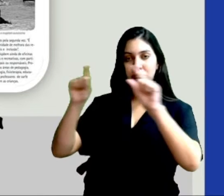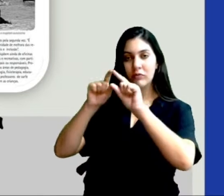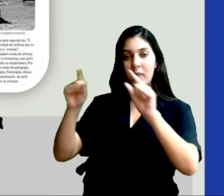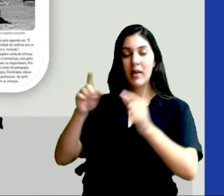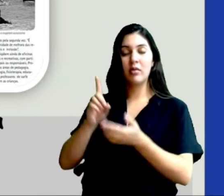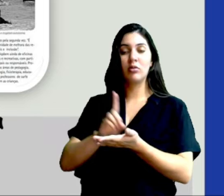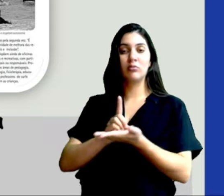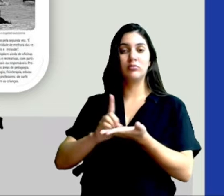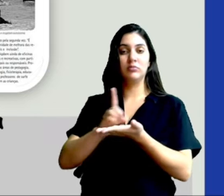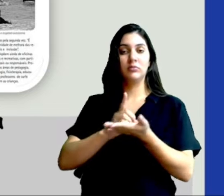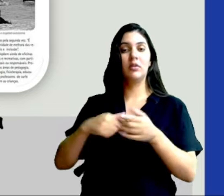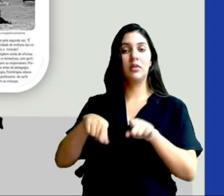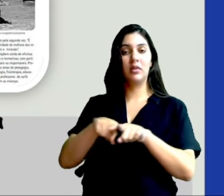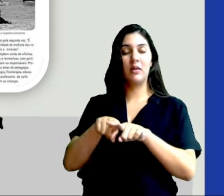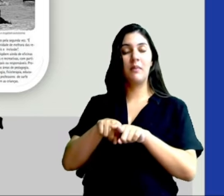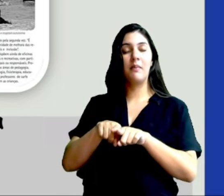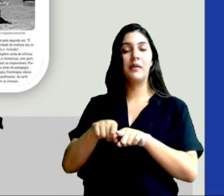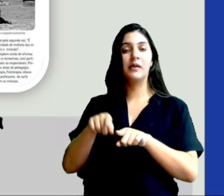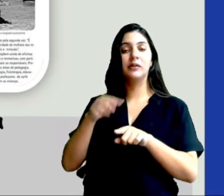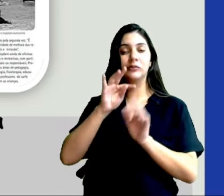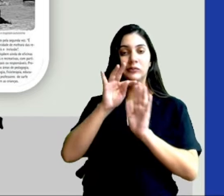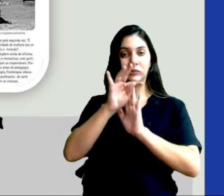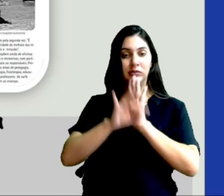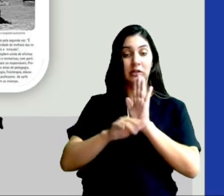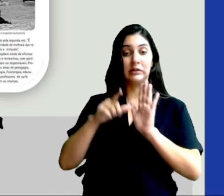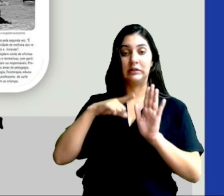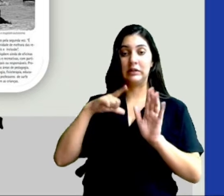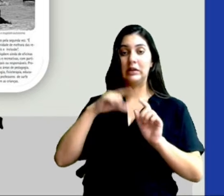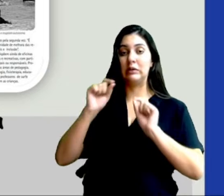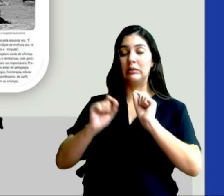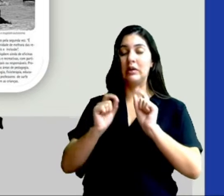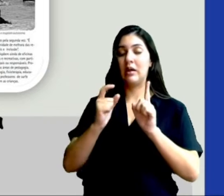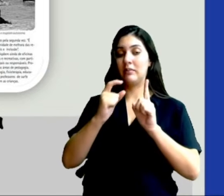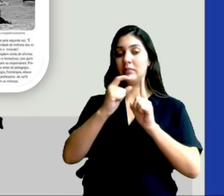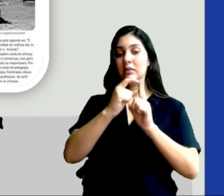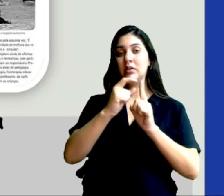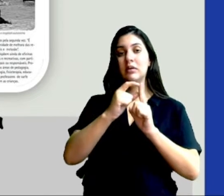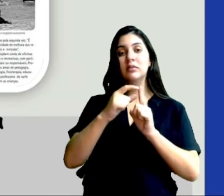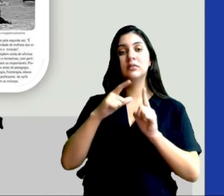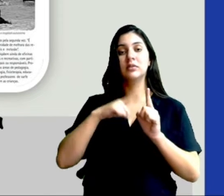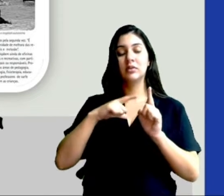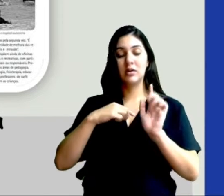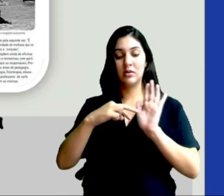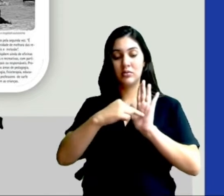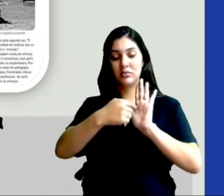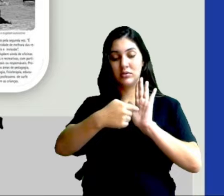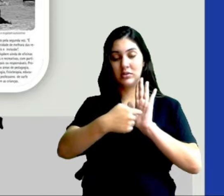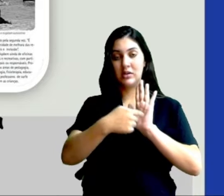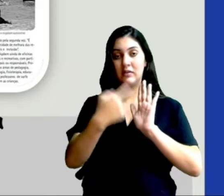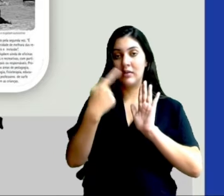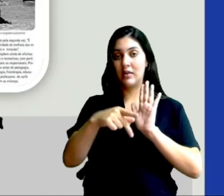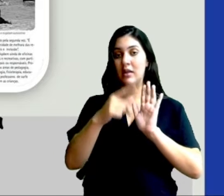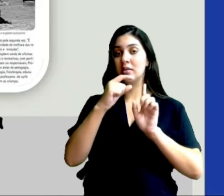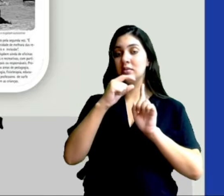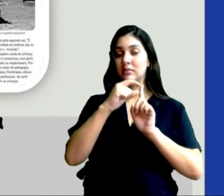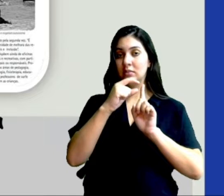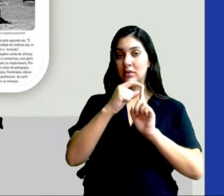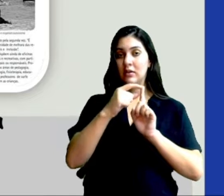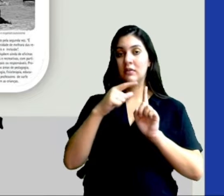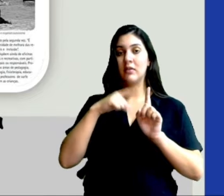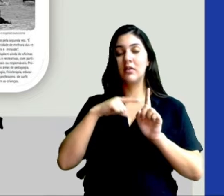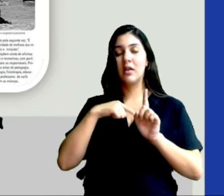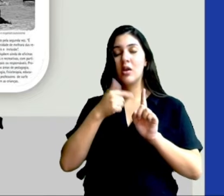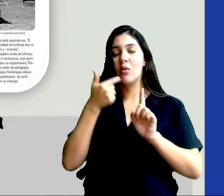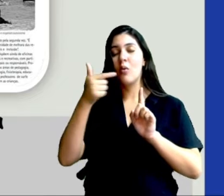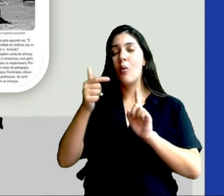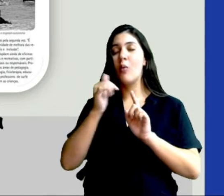é um texto, Onde temos a palavrinha, temos aí o significado dessa palavrinha, temos